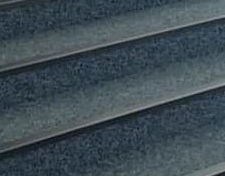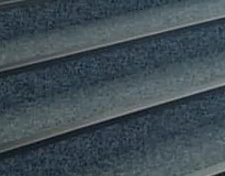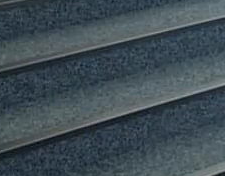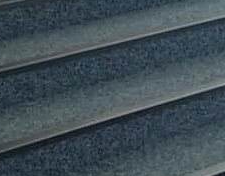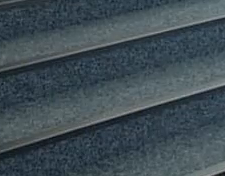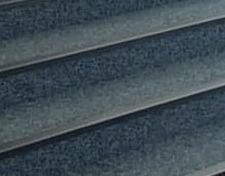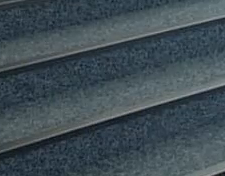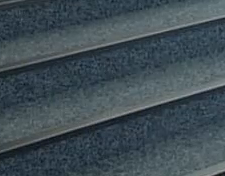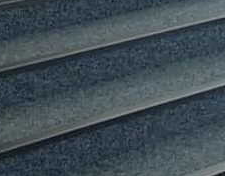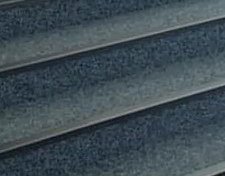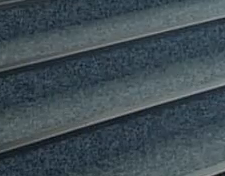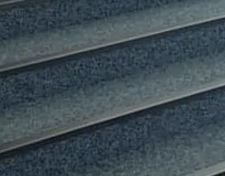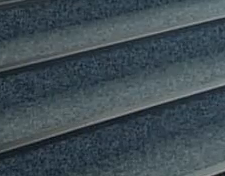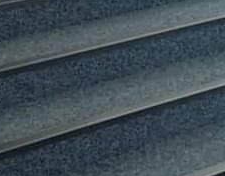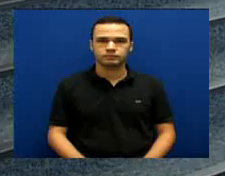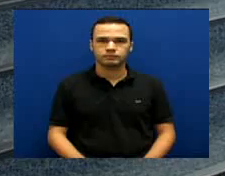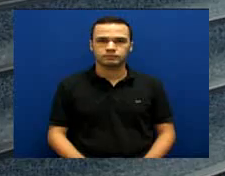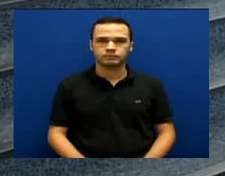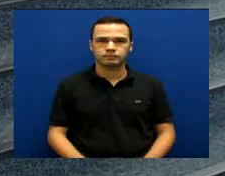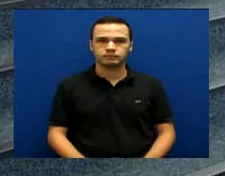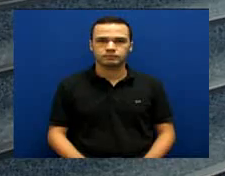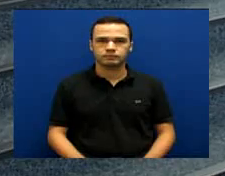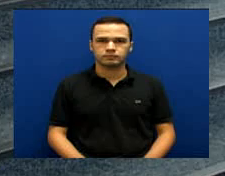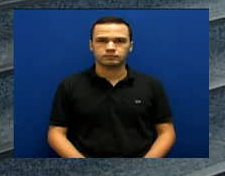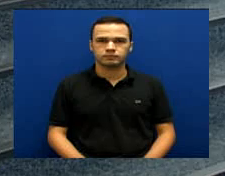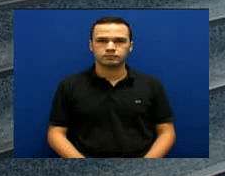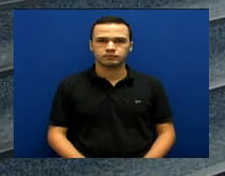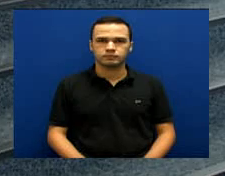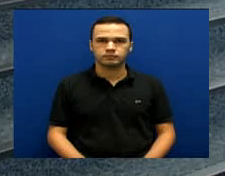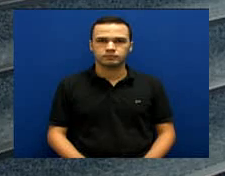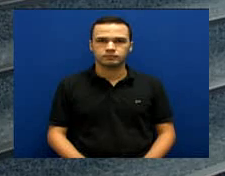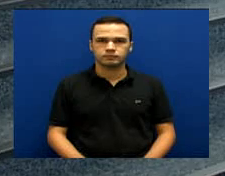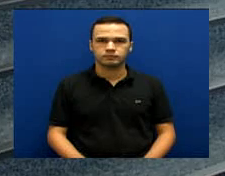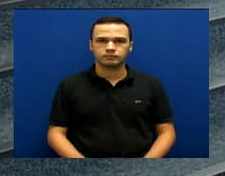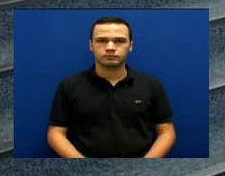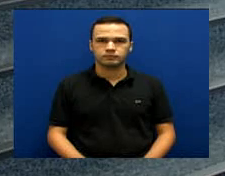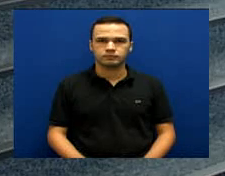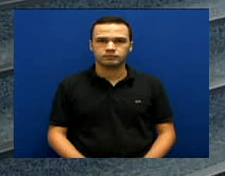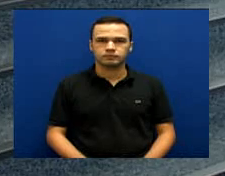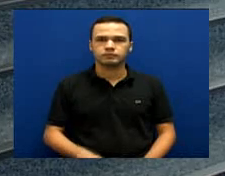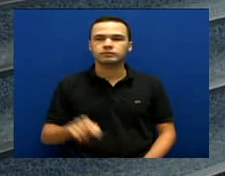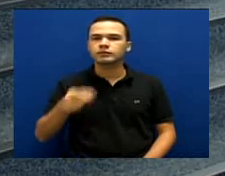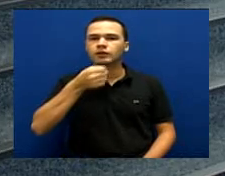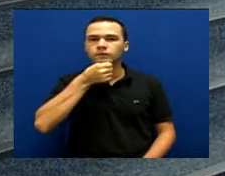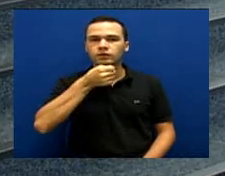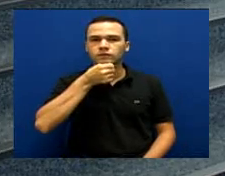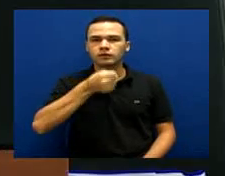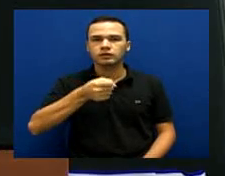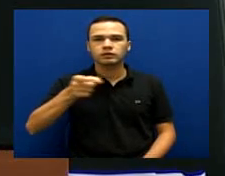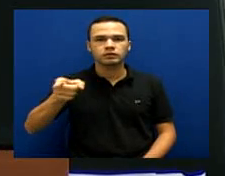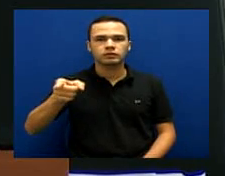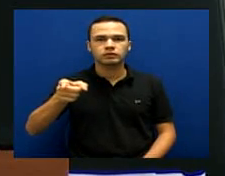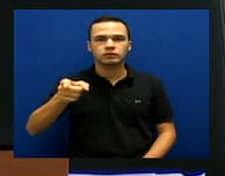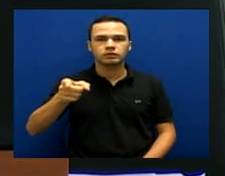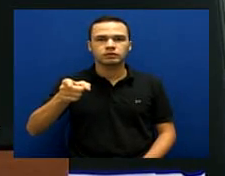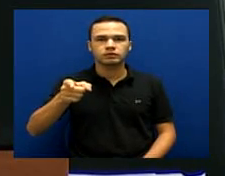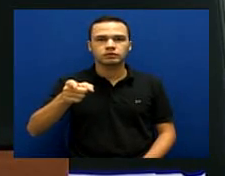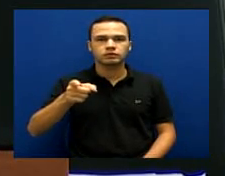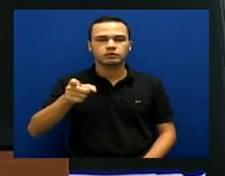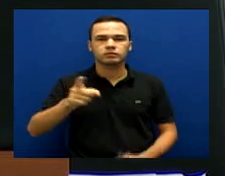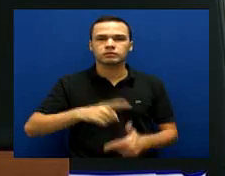obrigado pelo espaço no microfone do round top